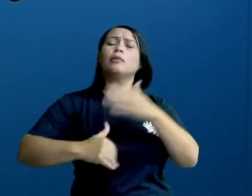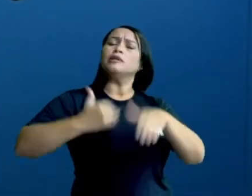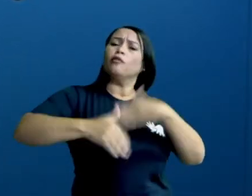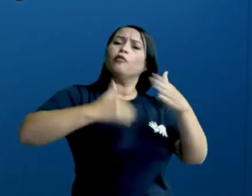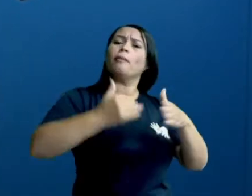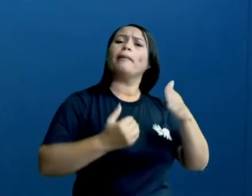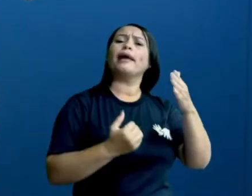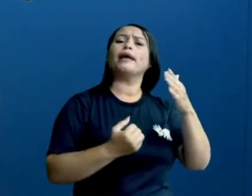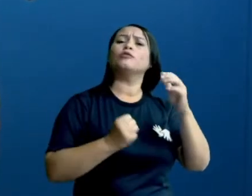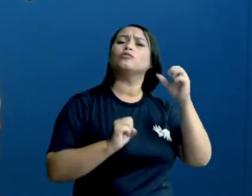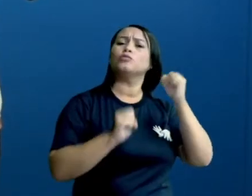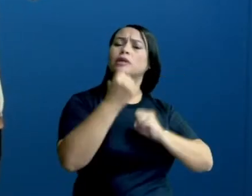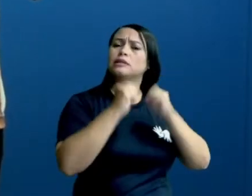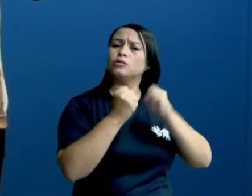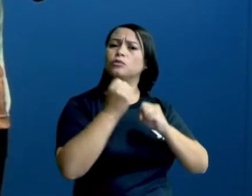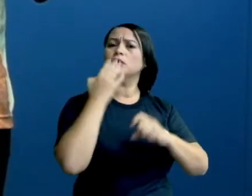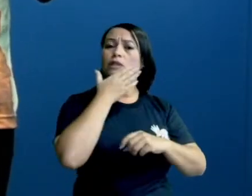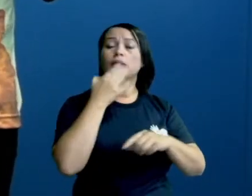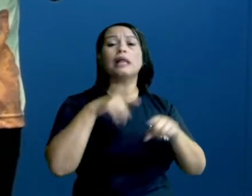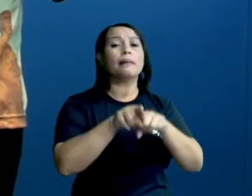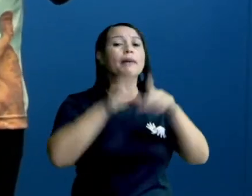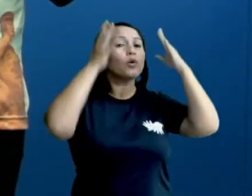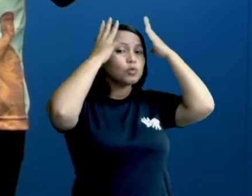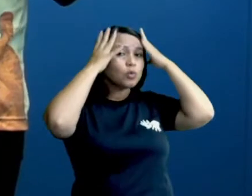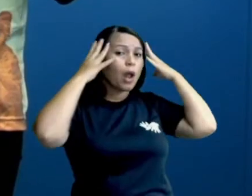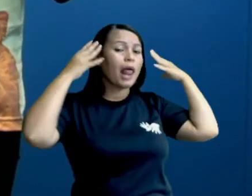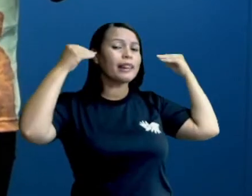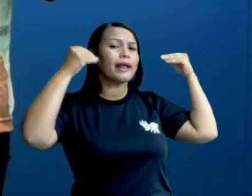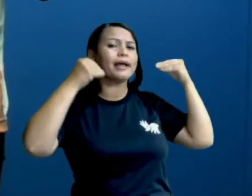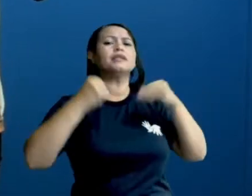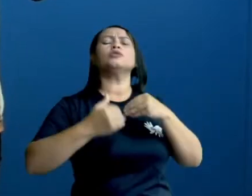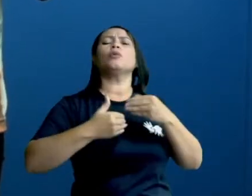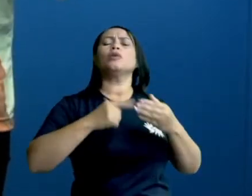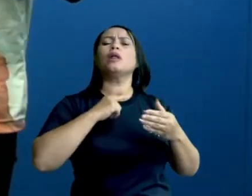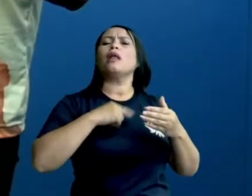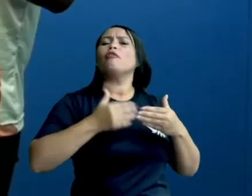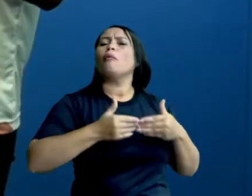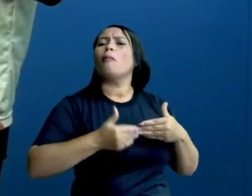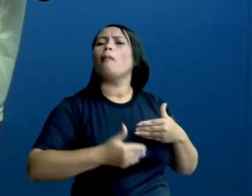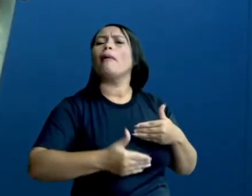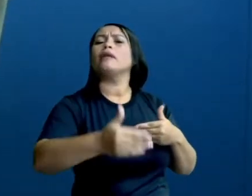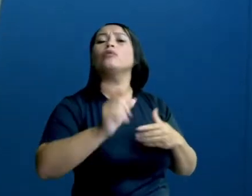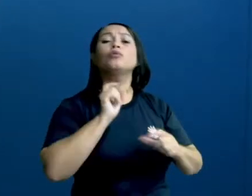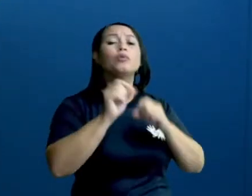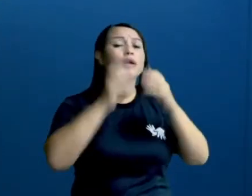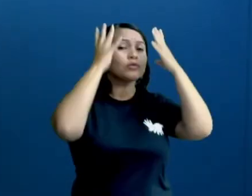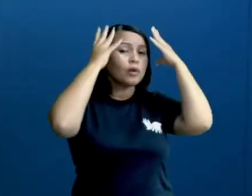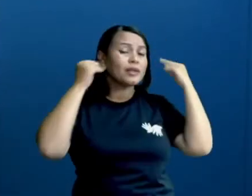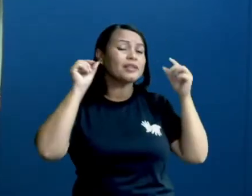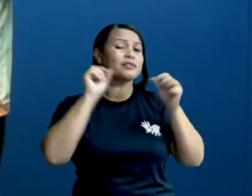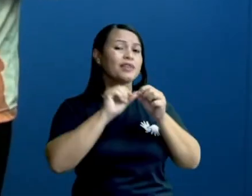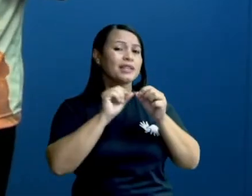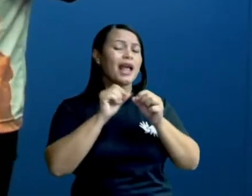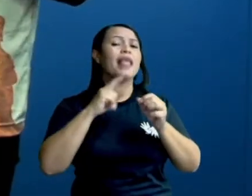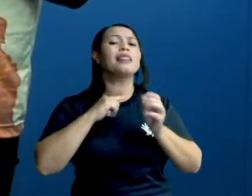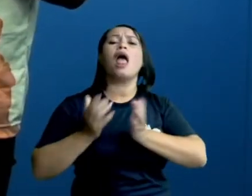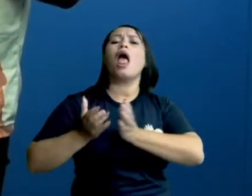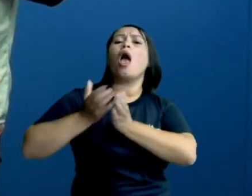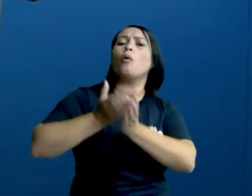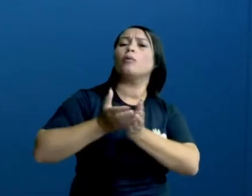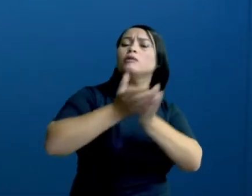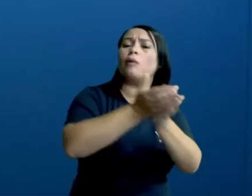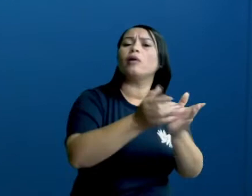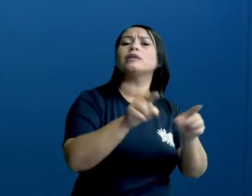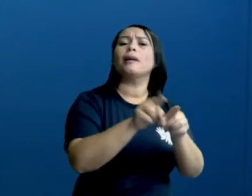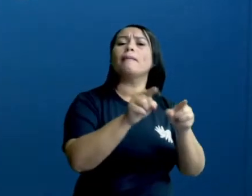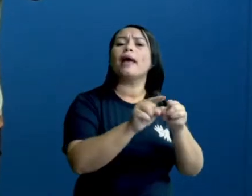desses engenhos, os holandeses eles também, durante um determinado período, eles faziam o transporte, o